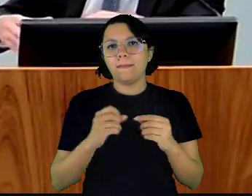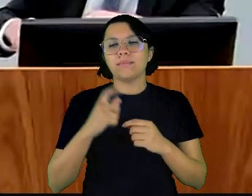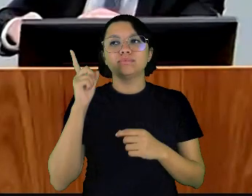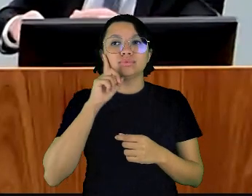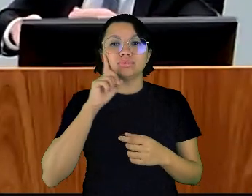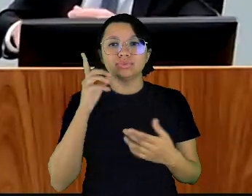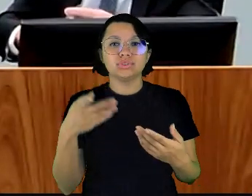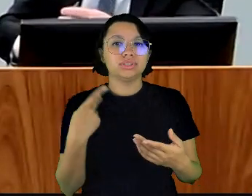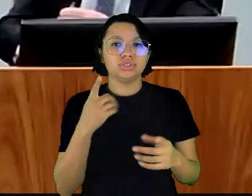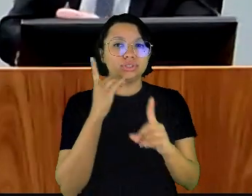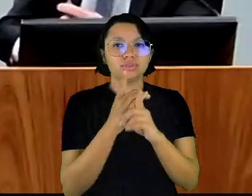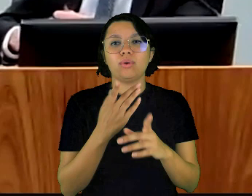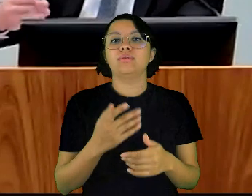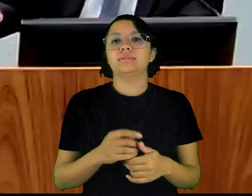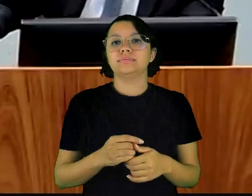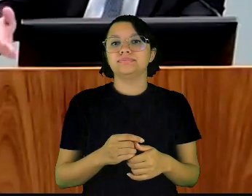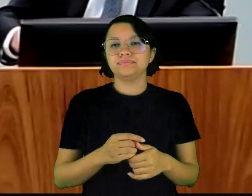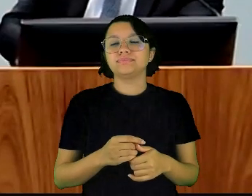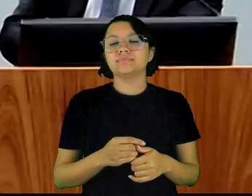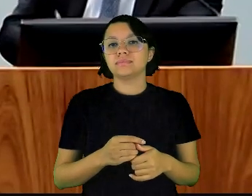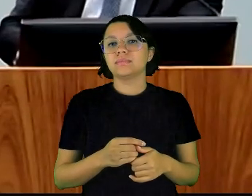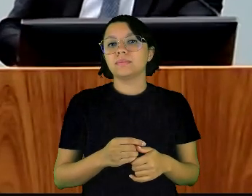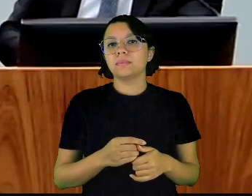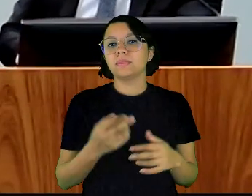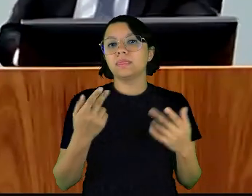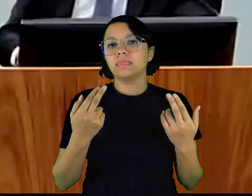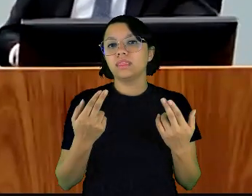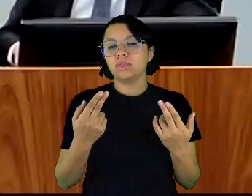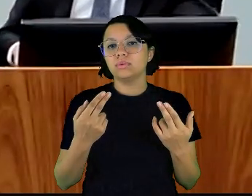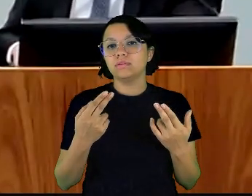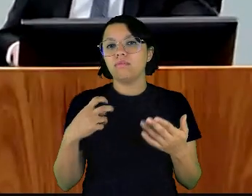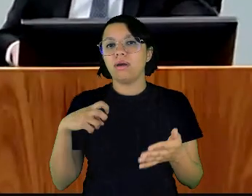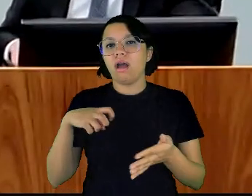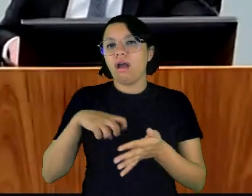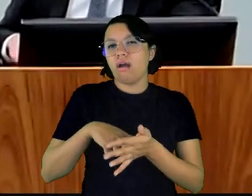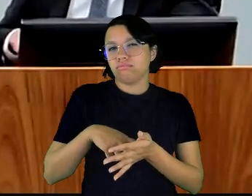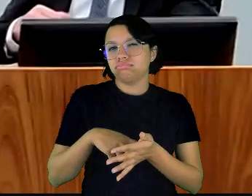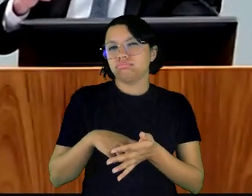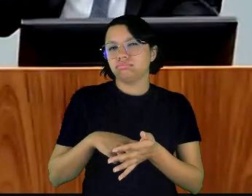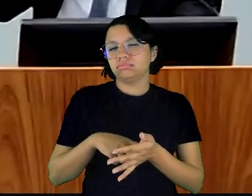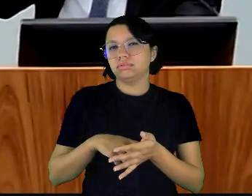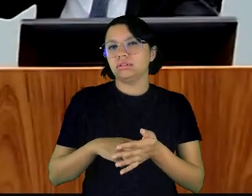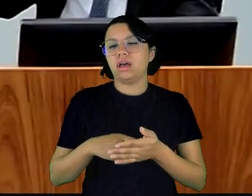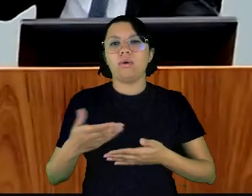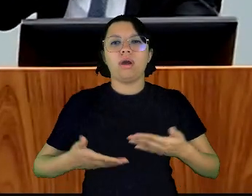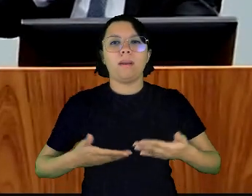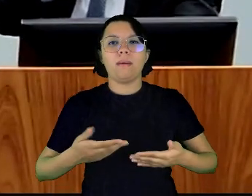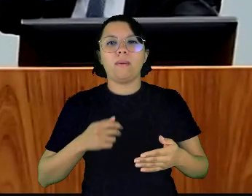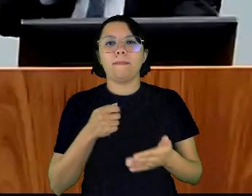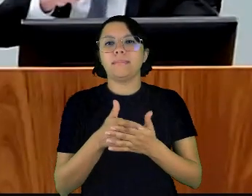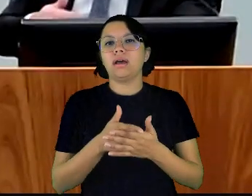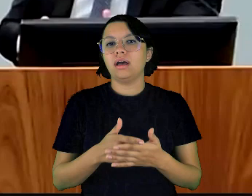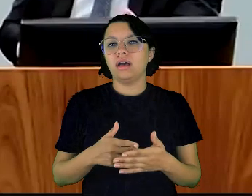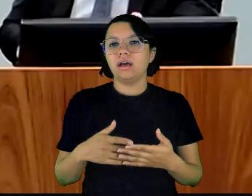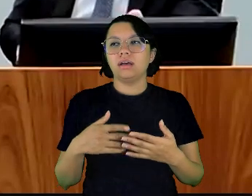dia a dia que a gente encontra, né? Inclusive para penalizar o empregador no pagamento. Mas a verdade é que